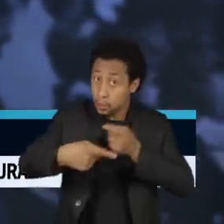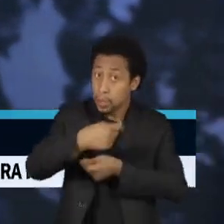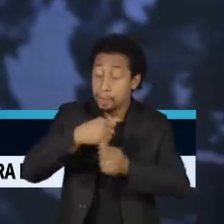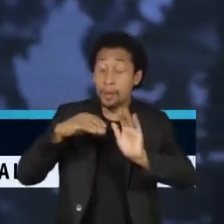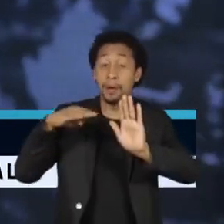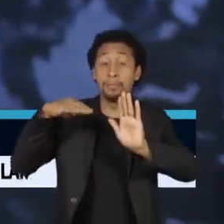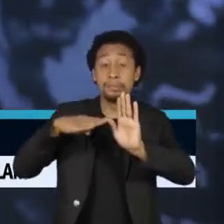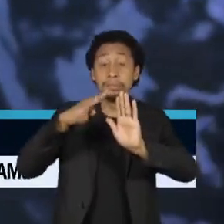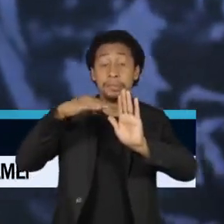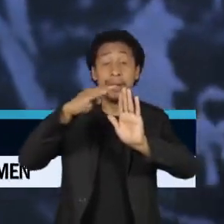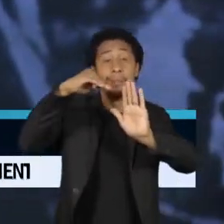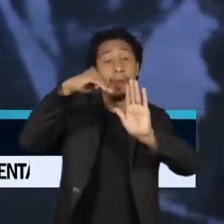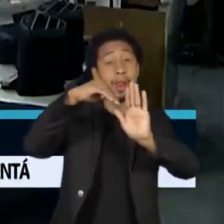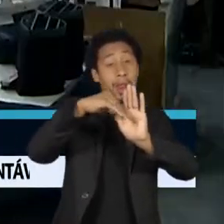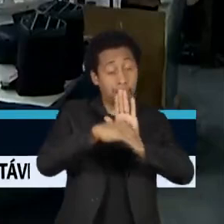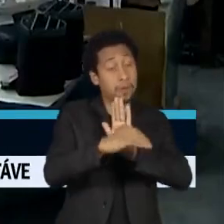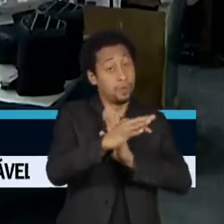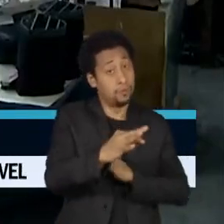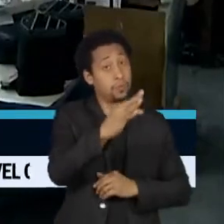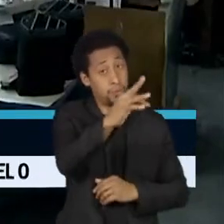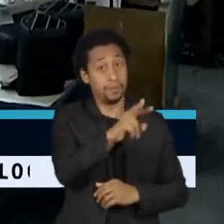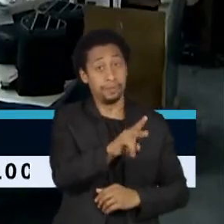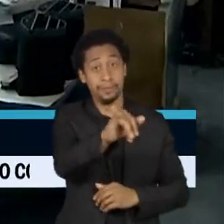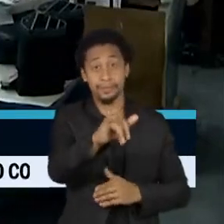econômica do Brasil mais à frente.